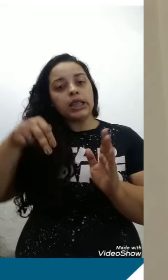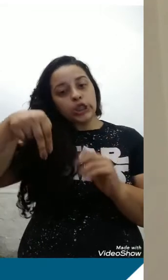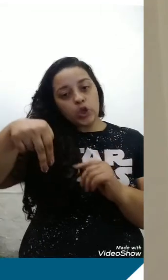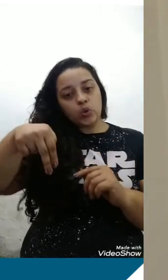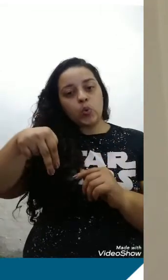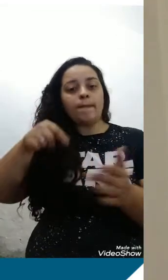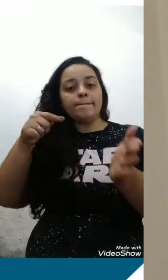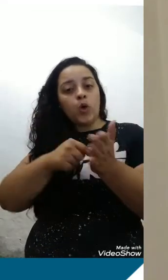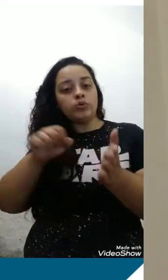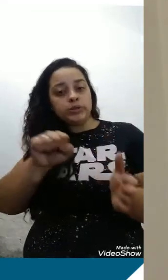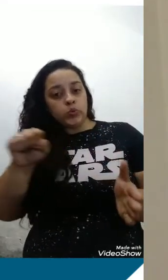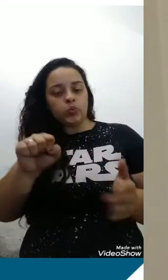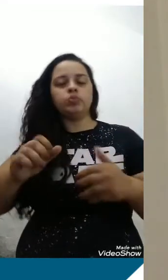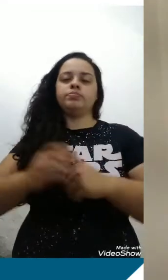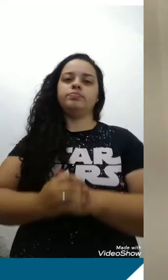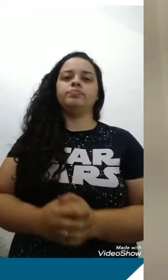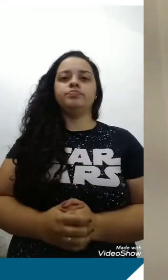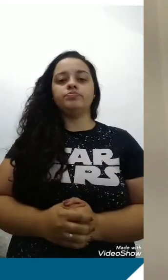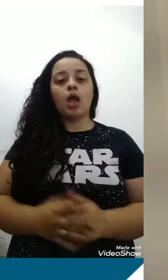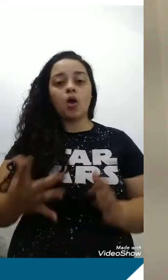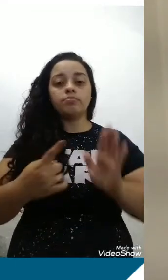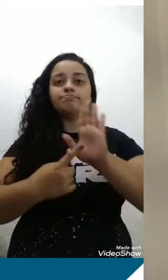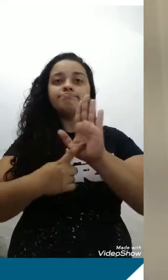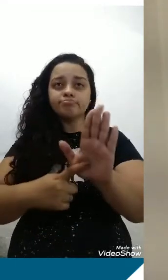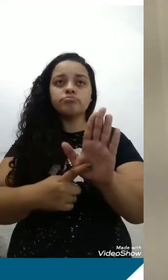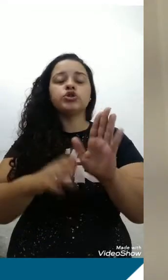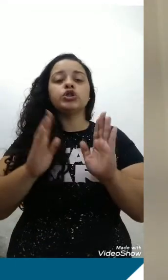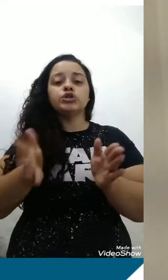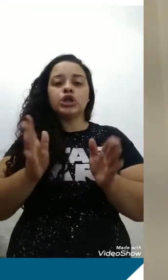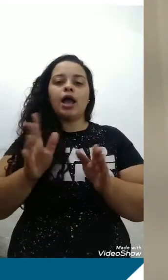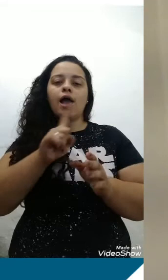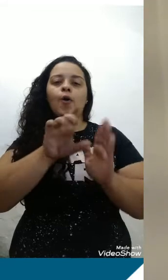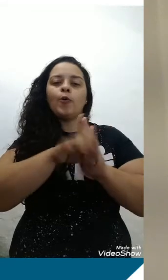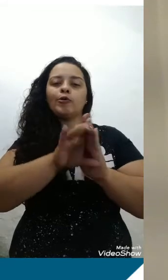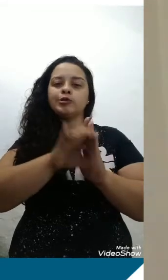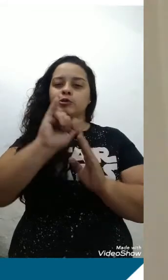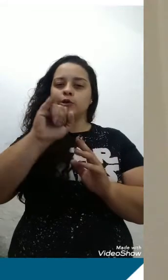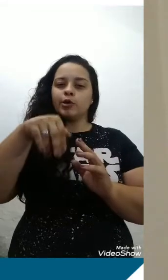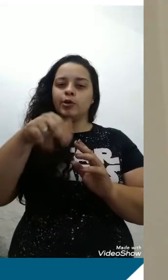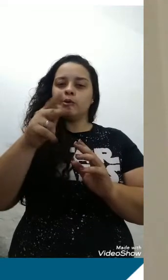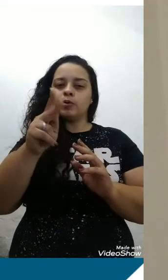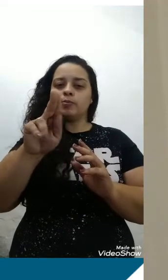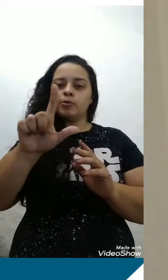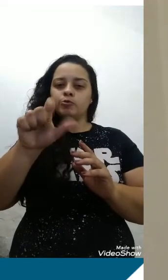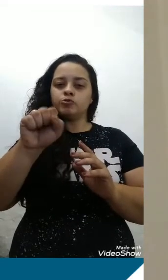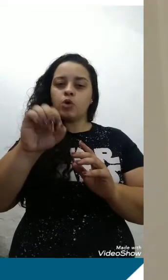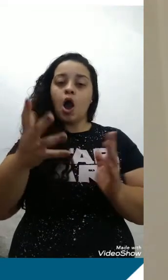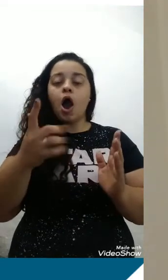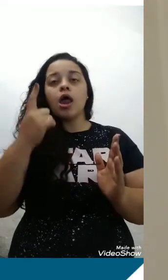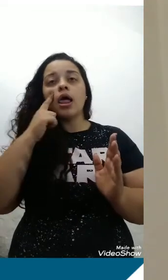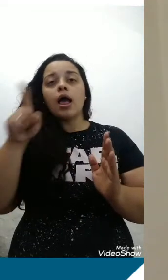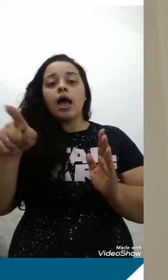segundo. Legal? Uma vez que nós temos apresentado o conceito de impulso, nós